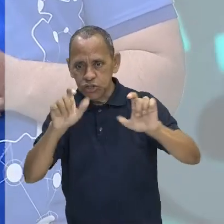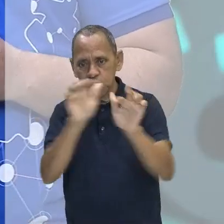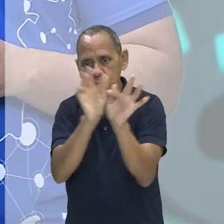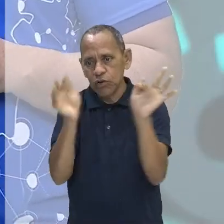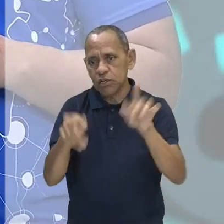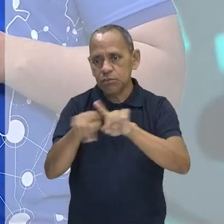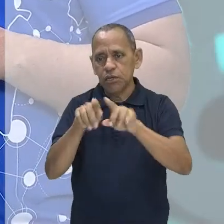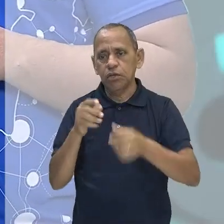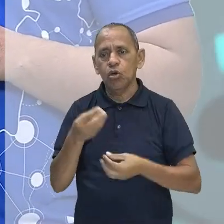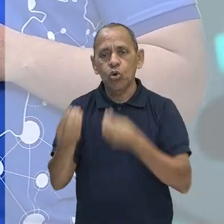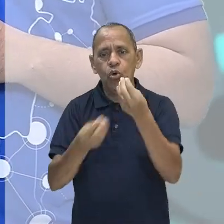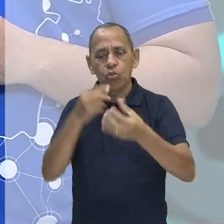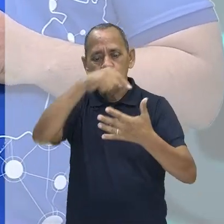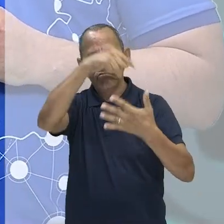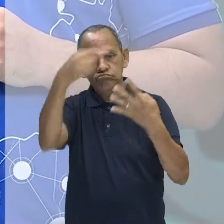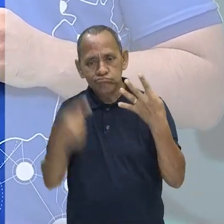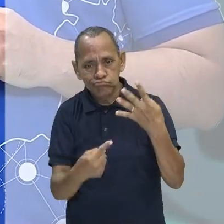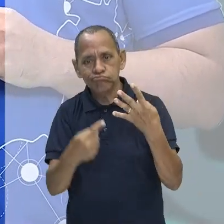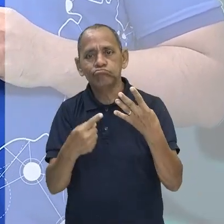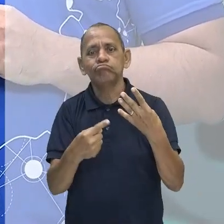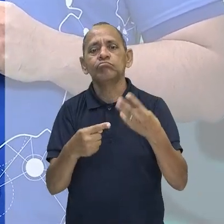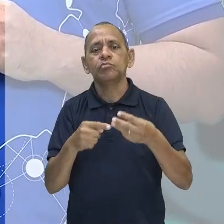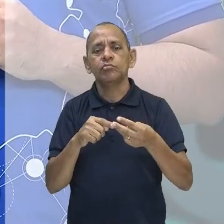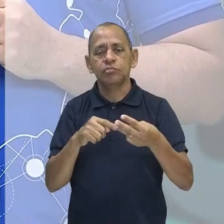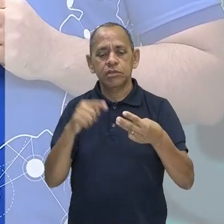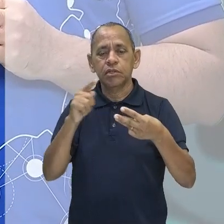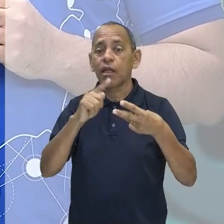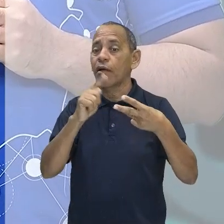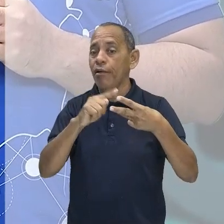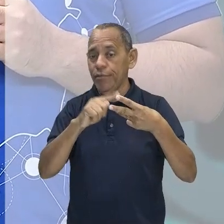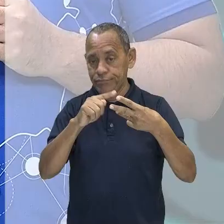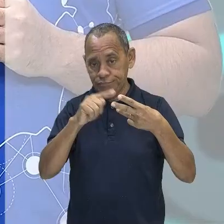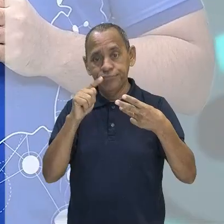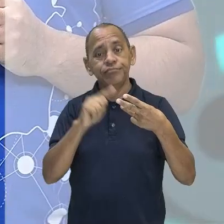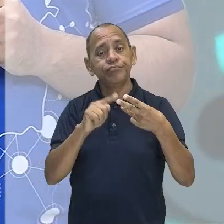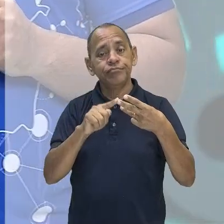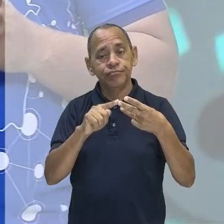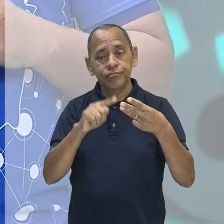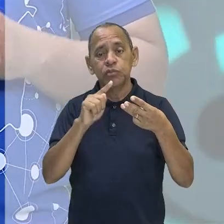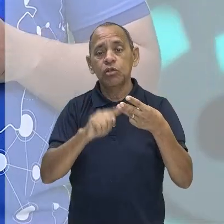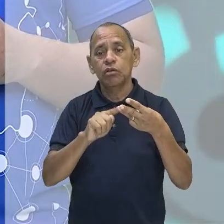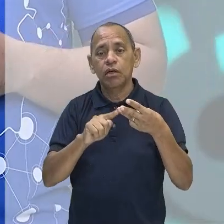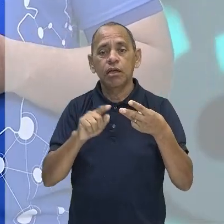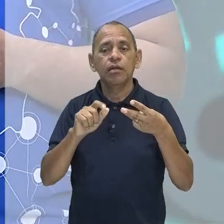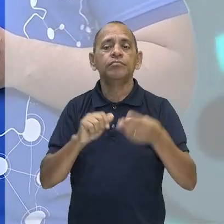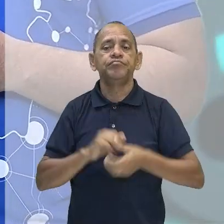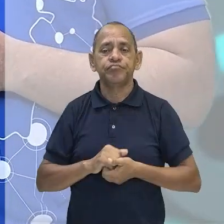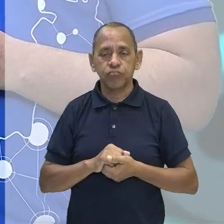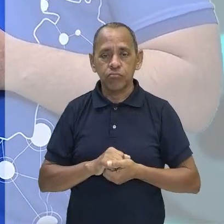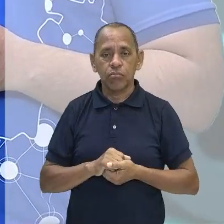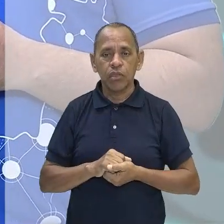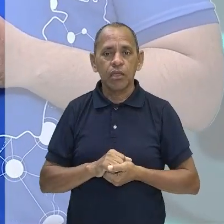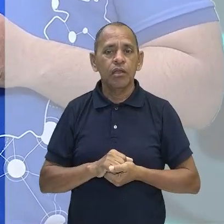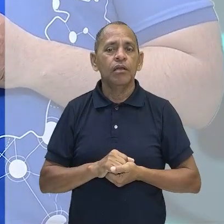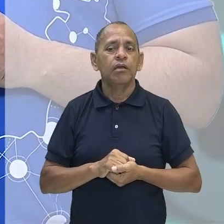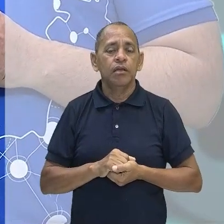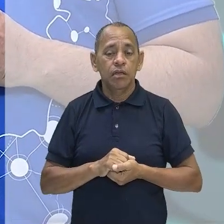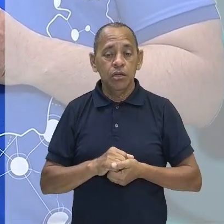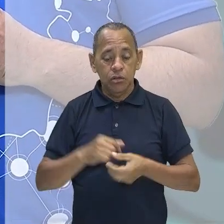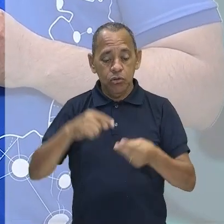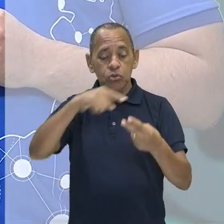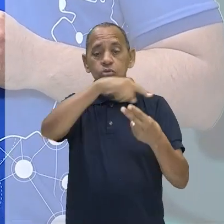acessórios? E aí nós vamos ter exatamente o adjunto adnominal, o adjunto adverbial e o aposto. Esses dois